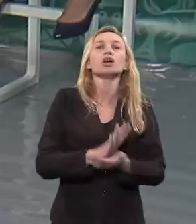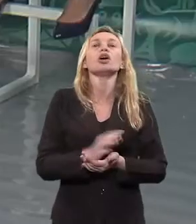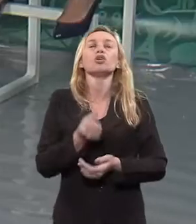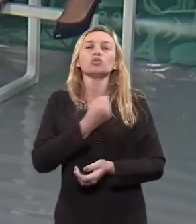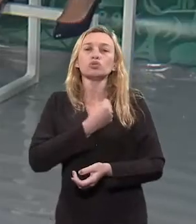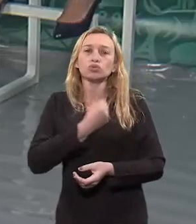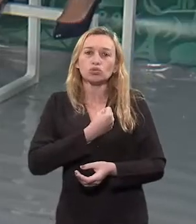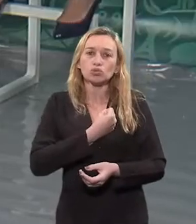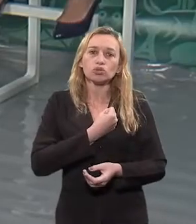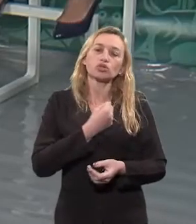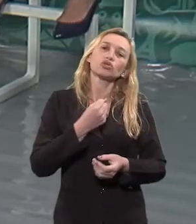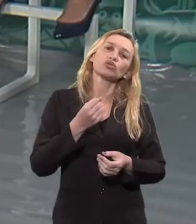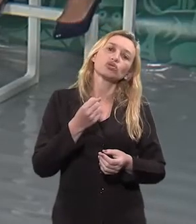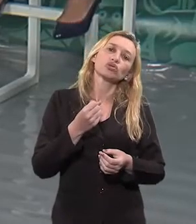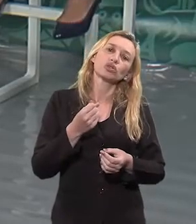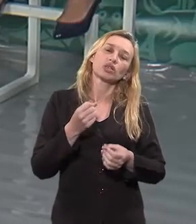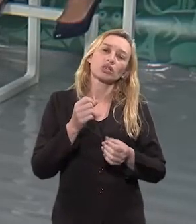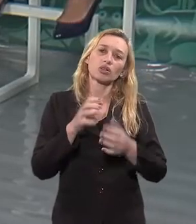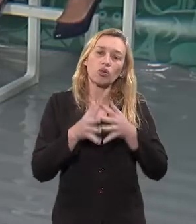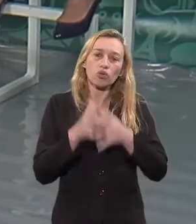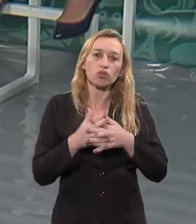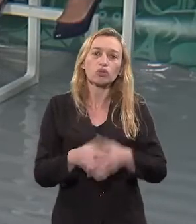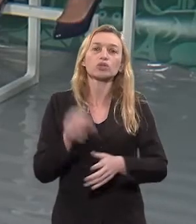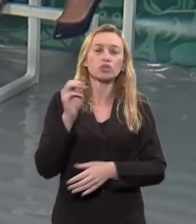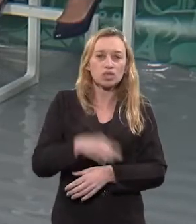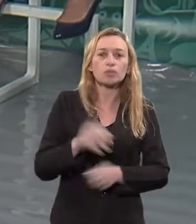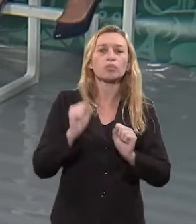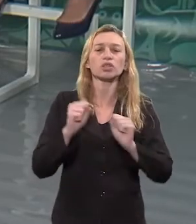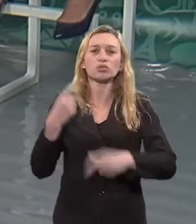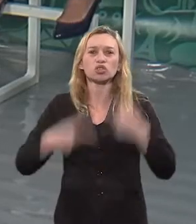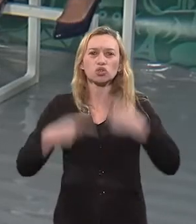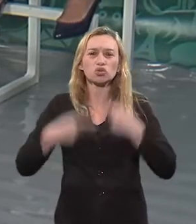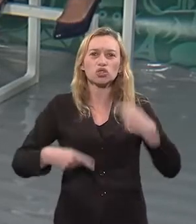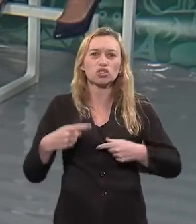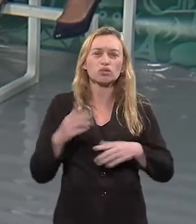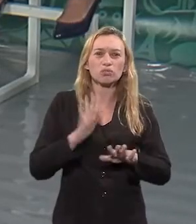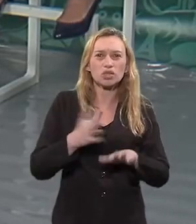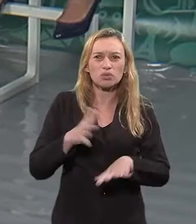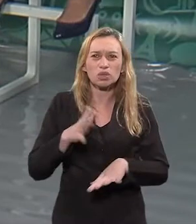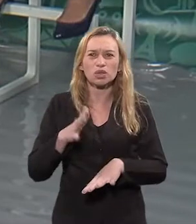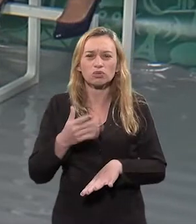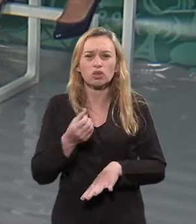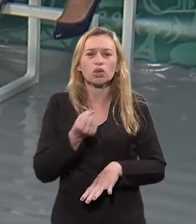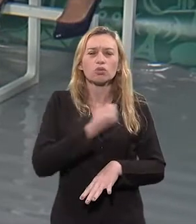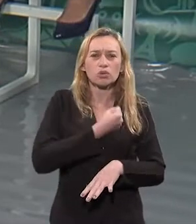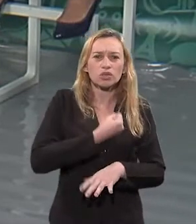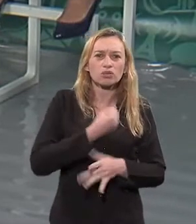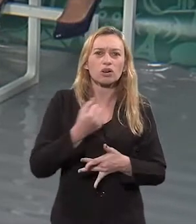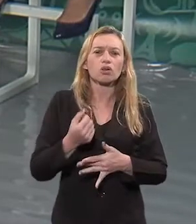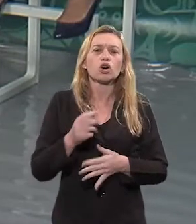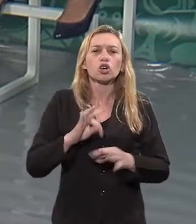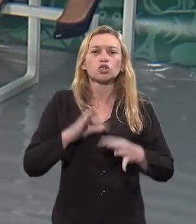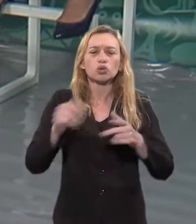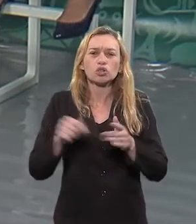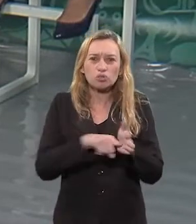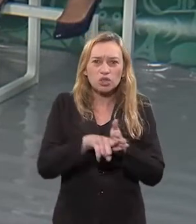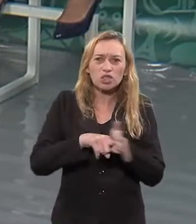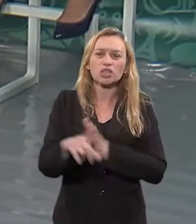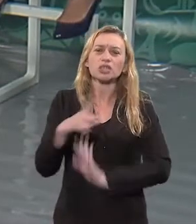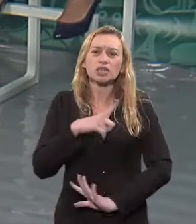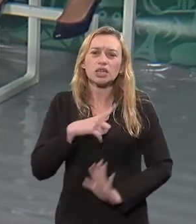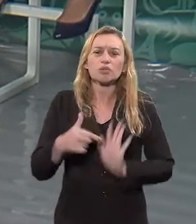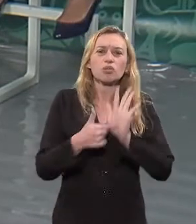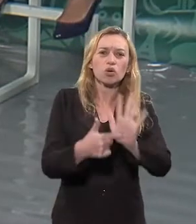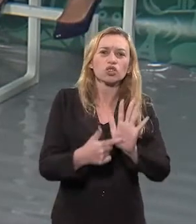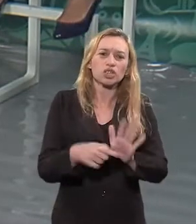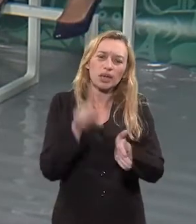Falou no início, os dados são um pouco confusos, sim, mas a gente pode discutir aqui um percentual aqui, outro ali, mas fato que todas as pesquisas que